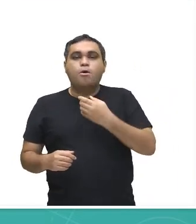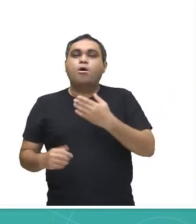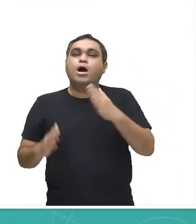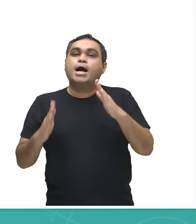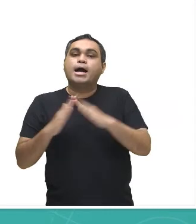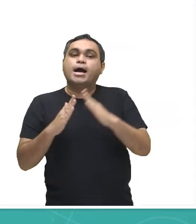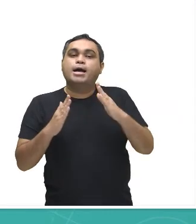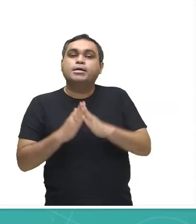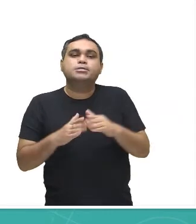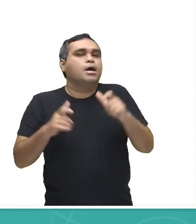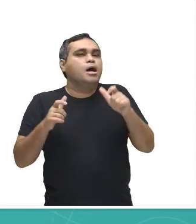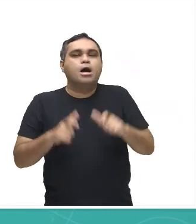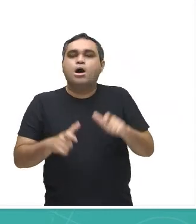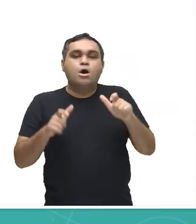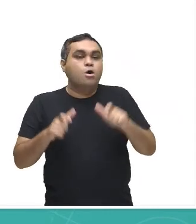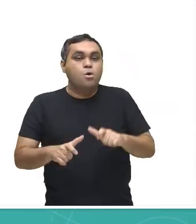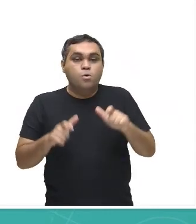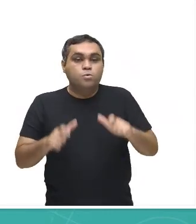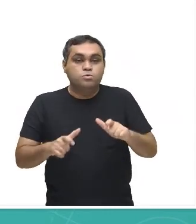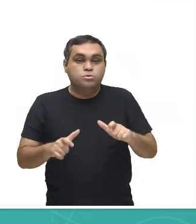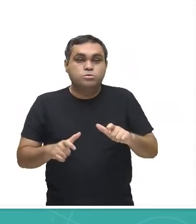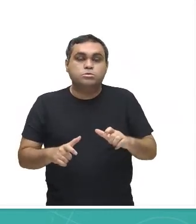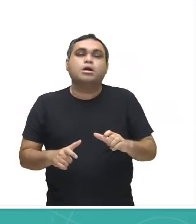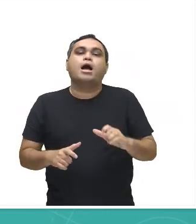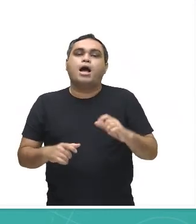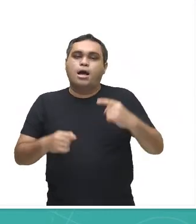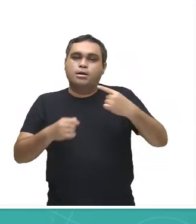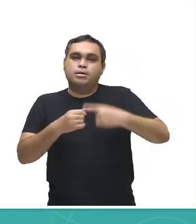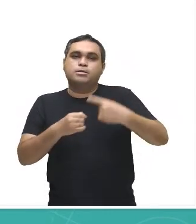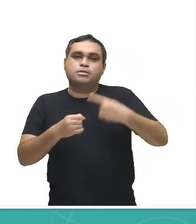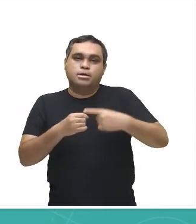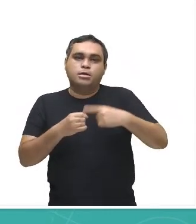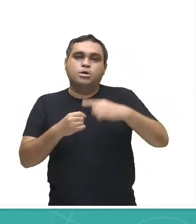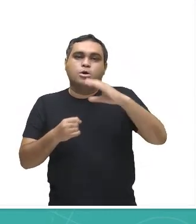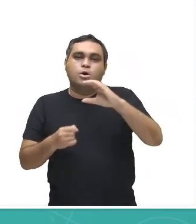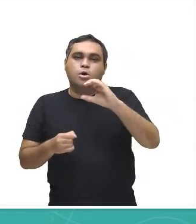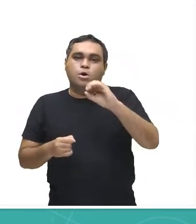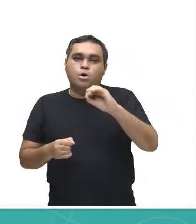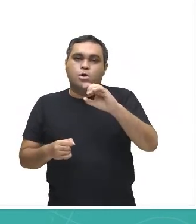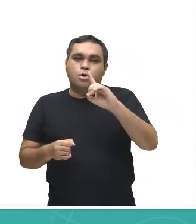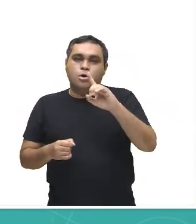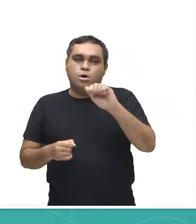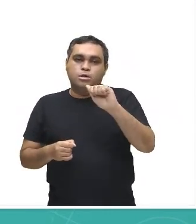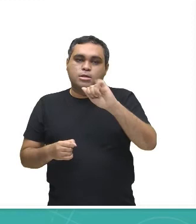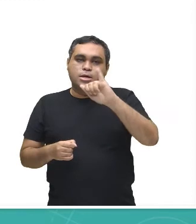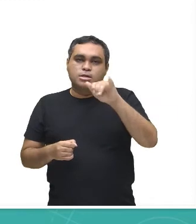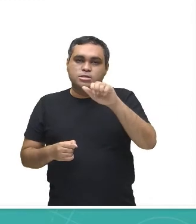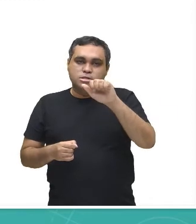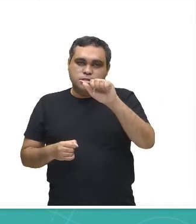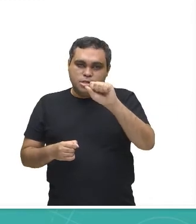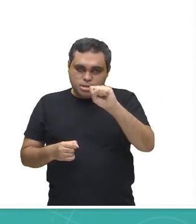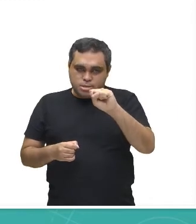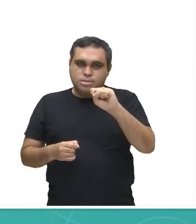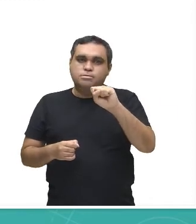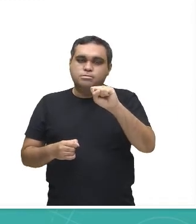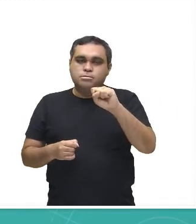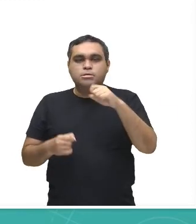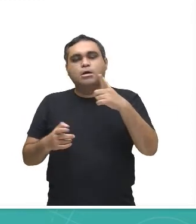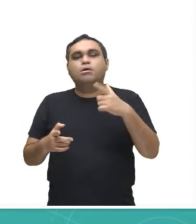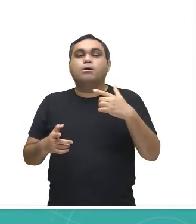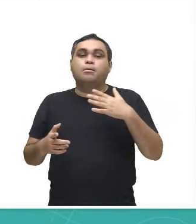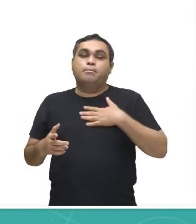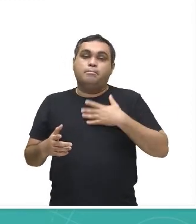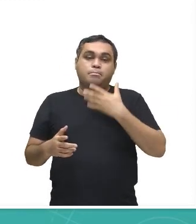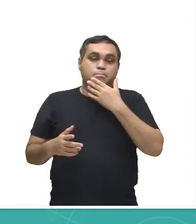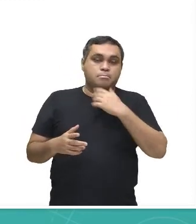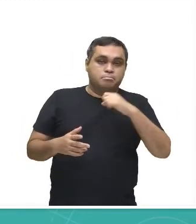falar sobre um local, uma cidade, um país, um bairro, você vai utilizar a preposition am. Então, por